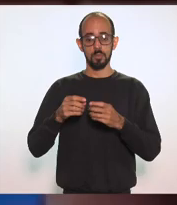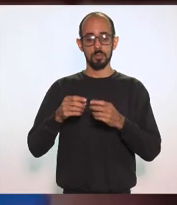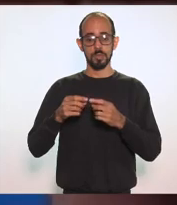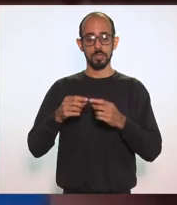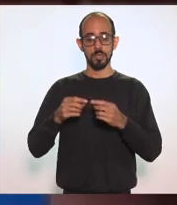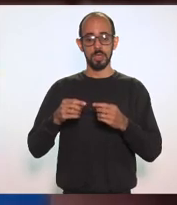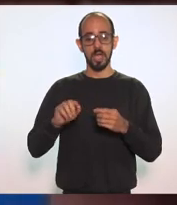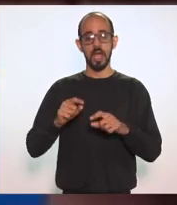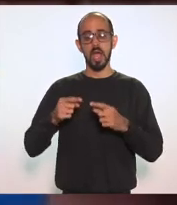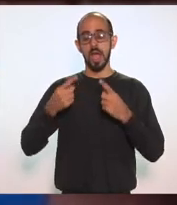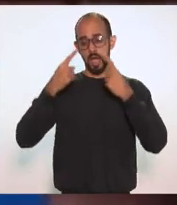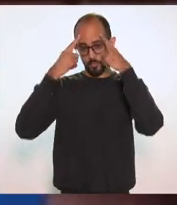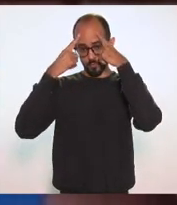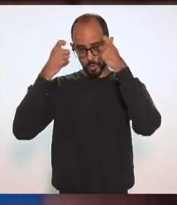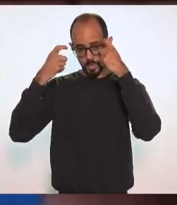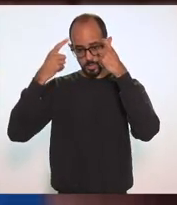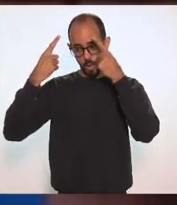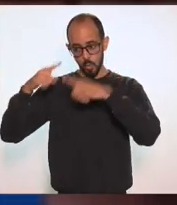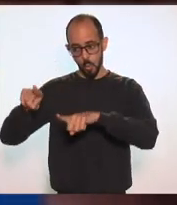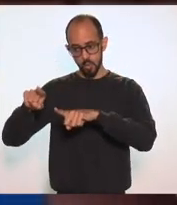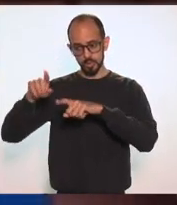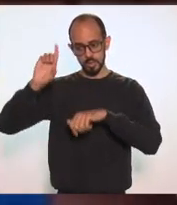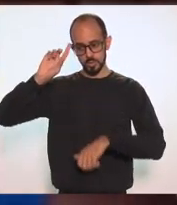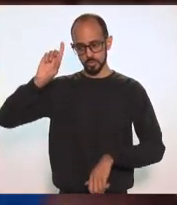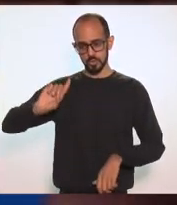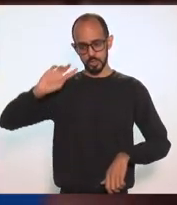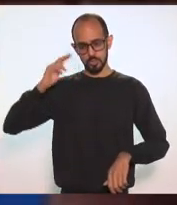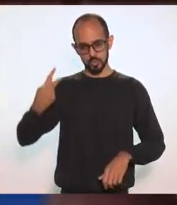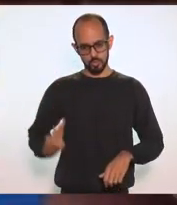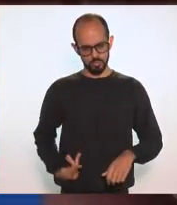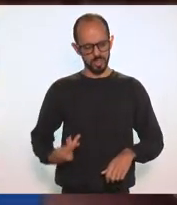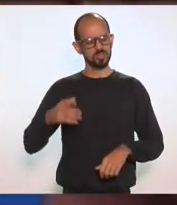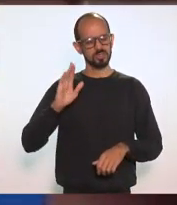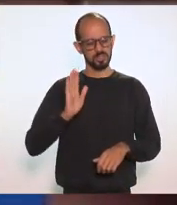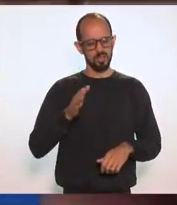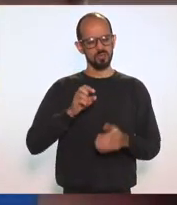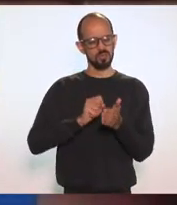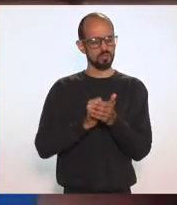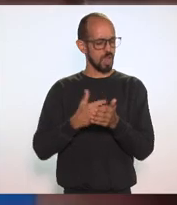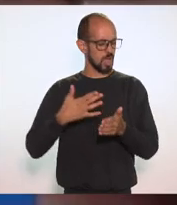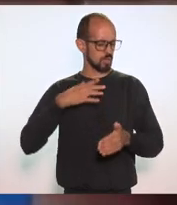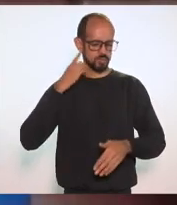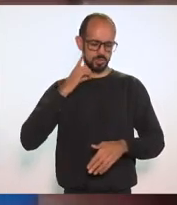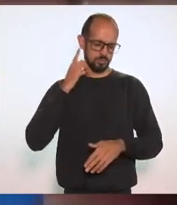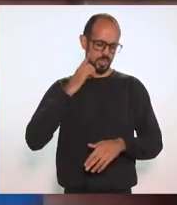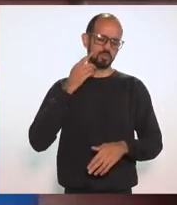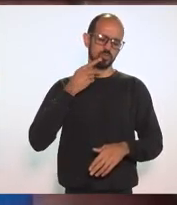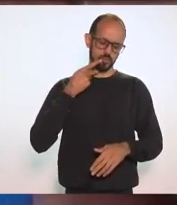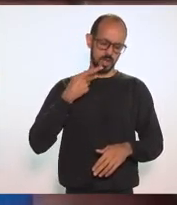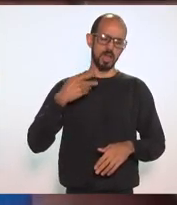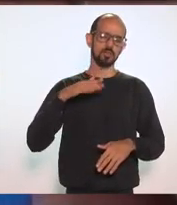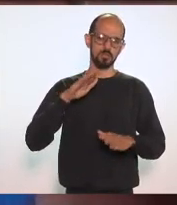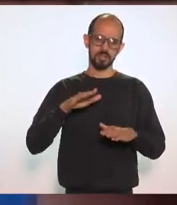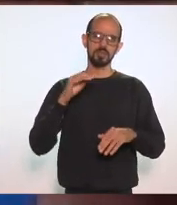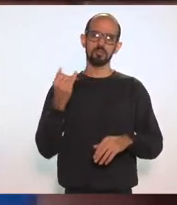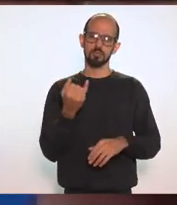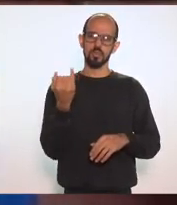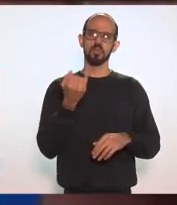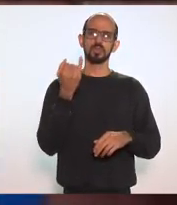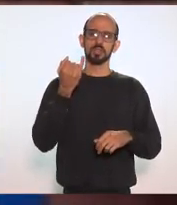mencionada aqui por alguns deputados que me antecederam, deputado Serafini, companheiro de bancada. É importante ressaltar o quanto no